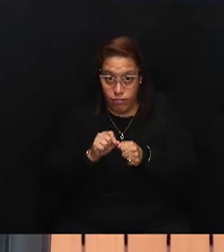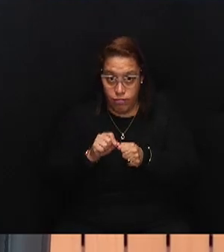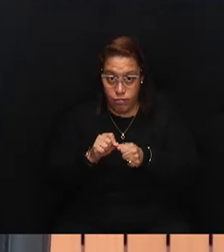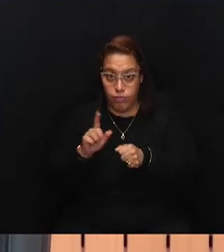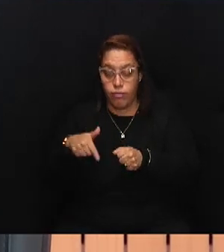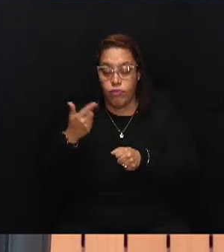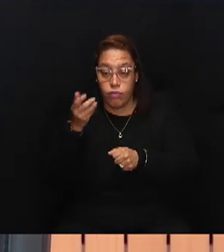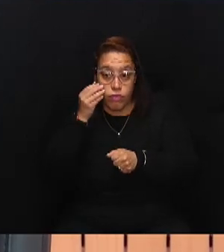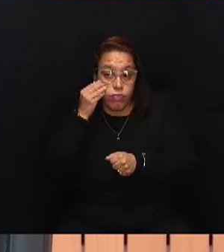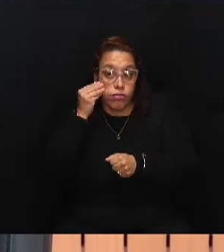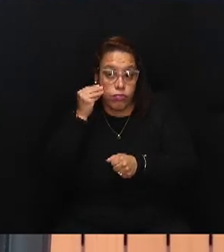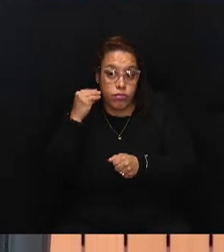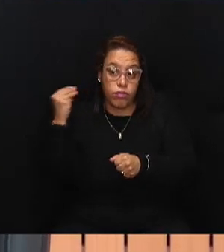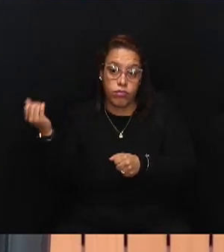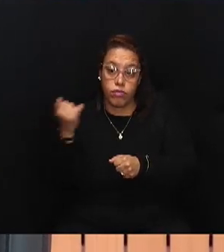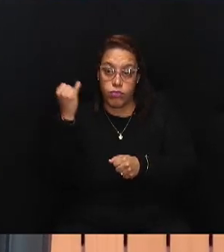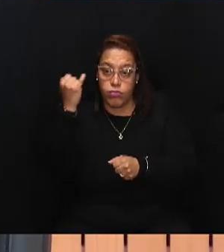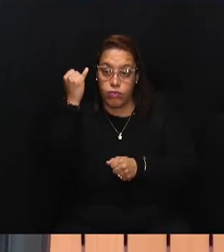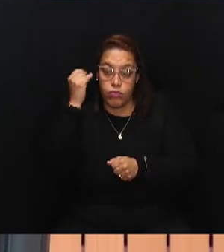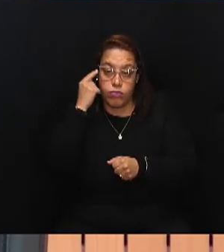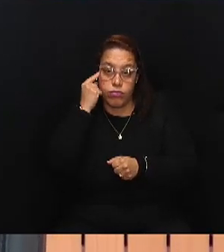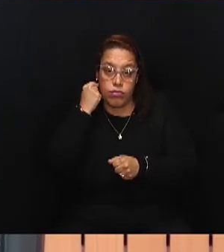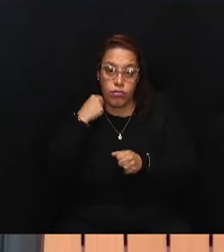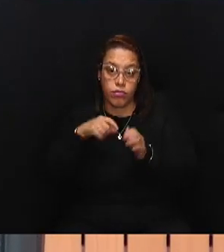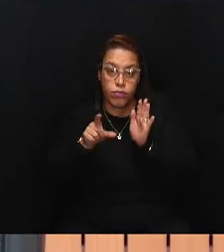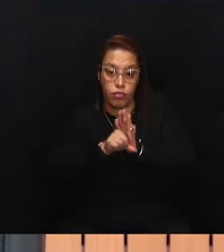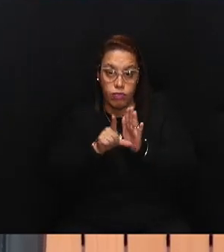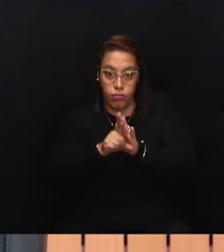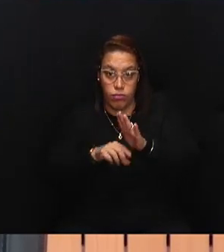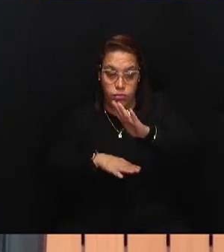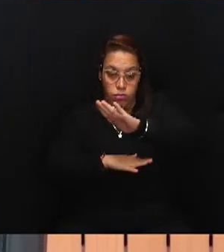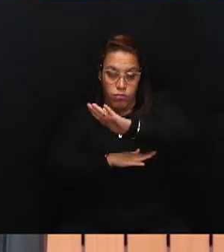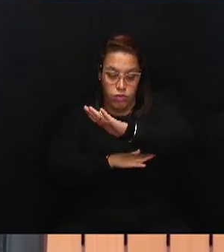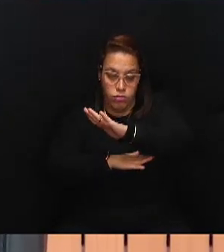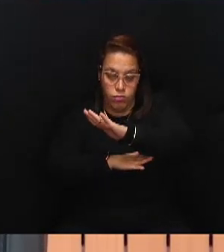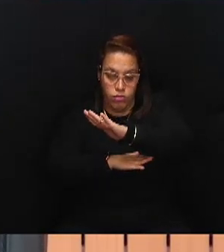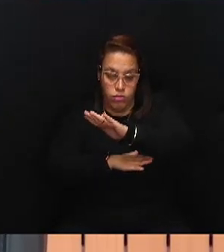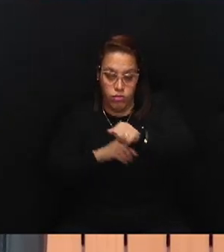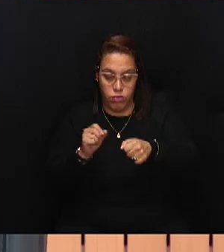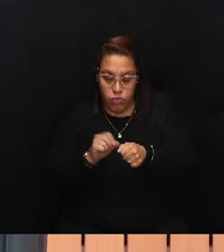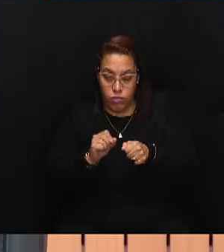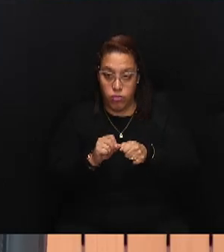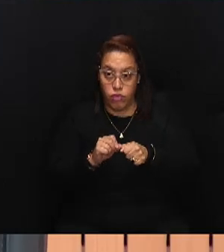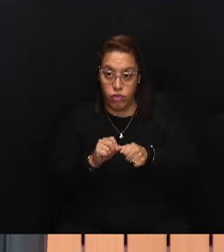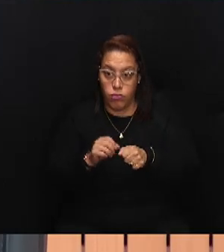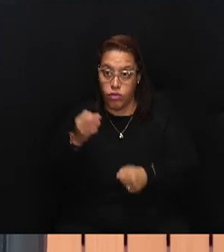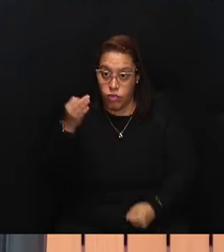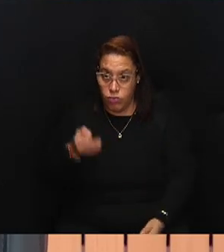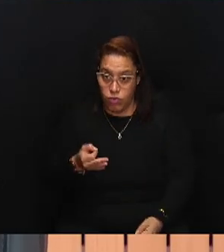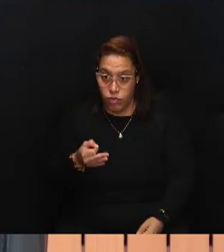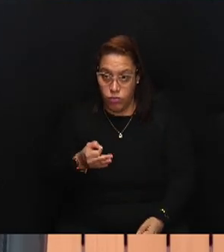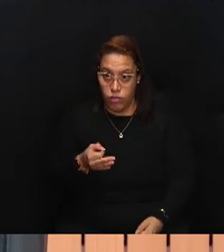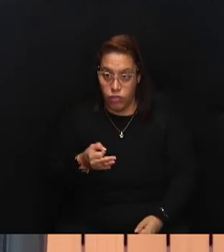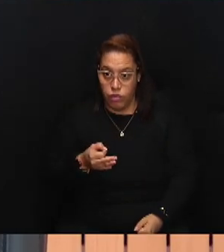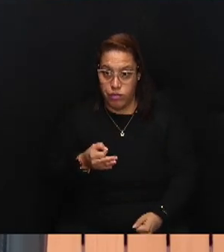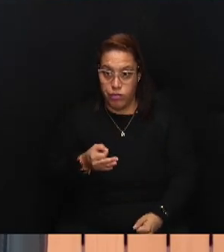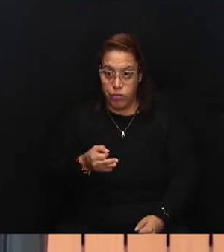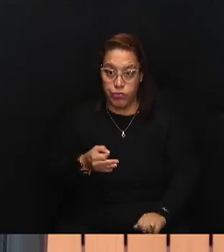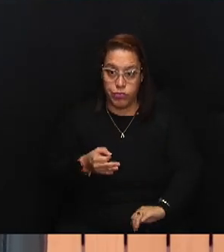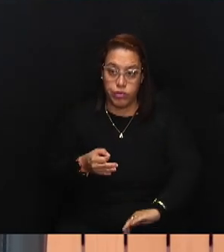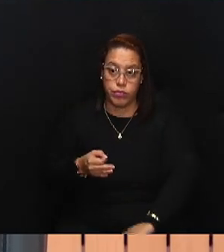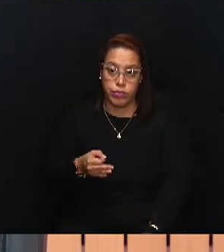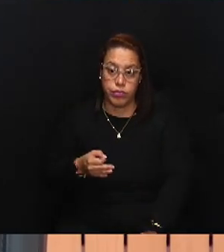outra, mais importante também, tem uma lei na Câmara, e é fazer com que ela comece a